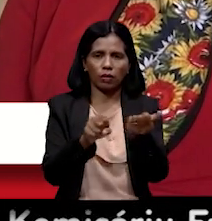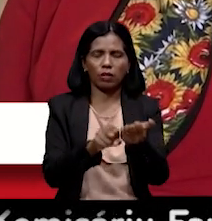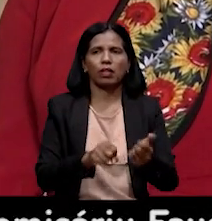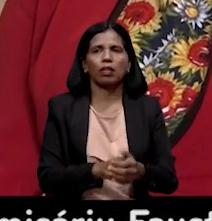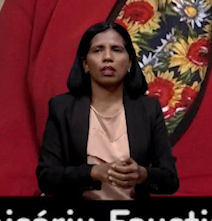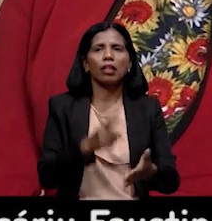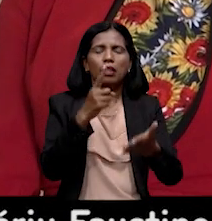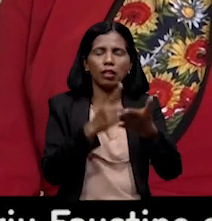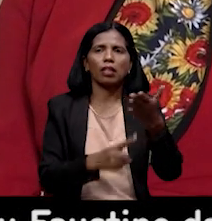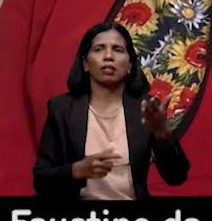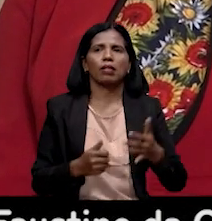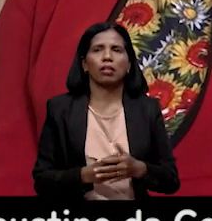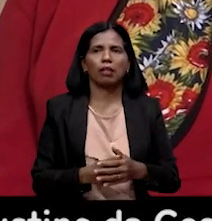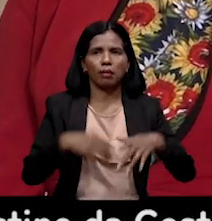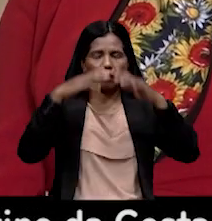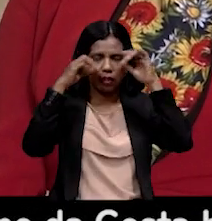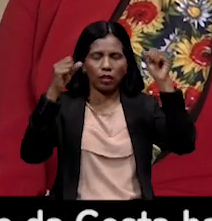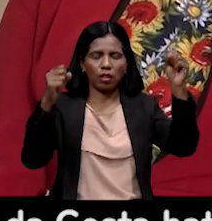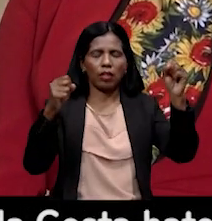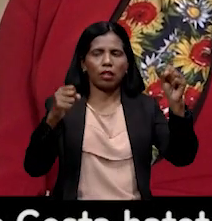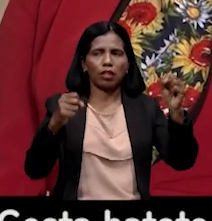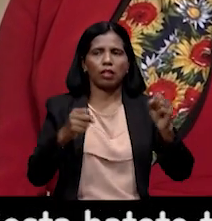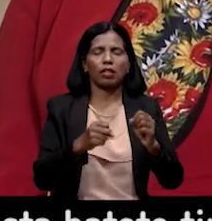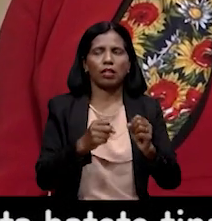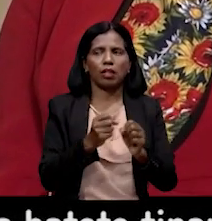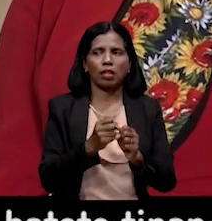maka Presidente da República